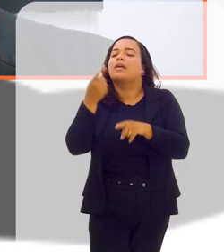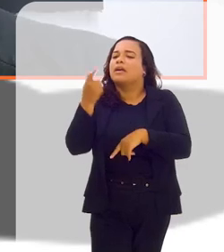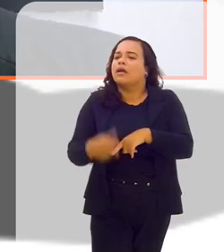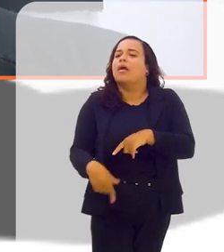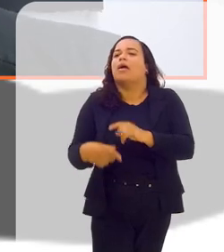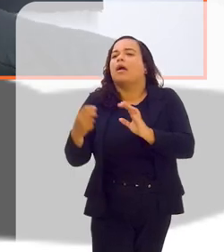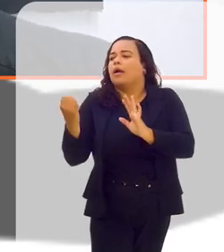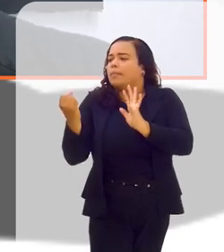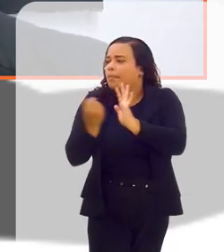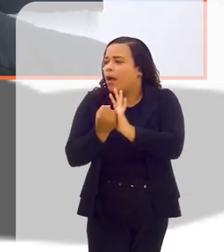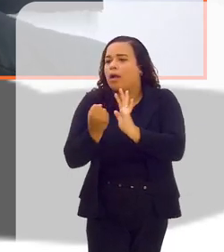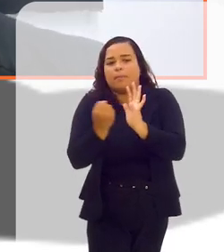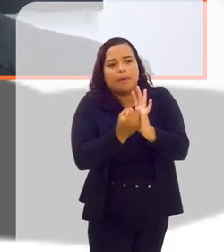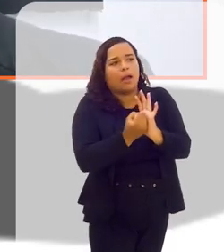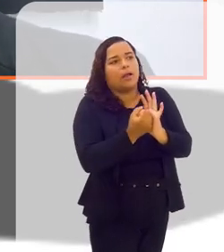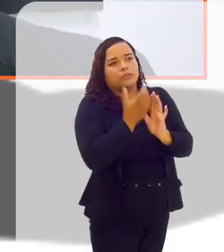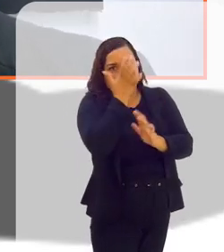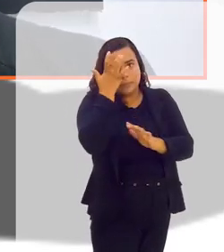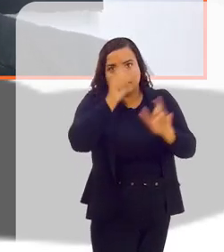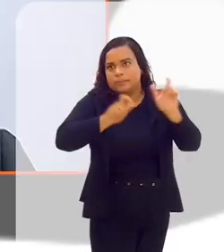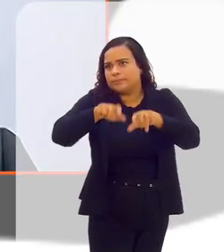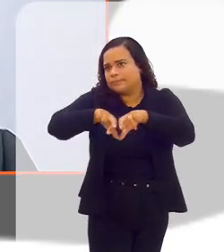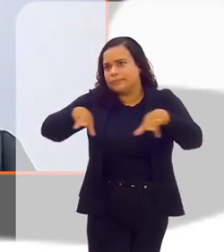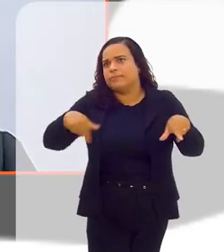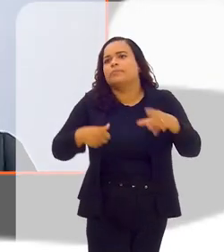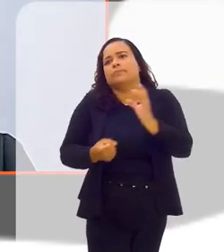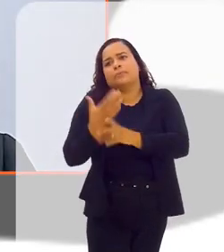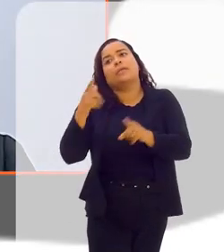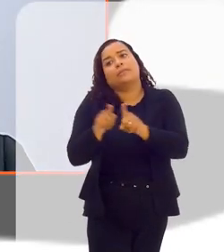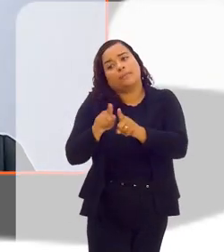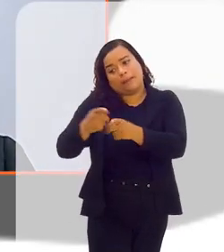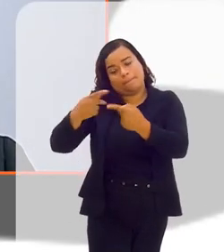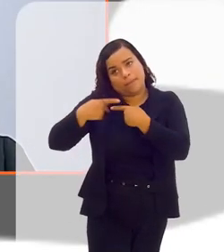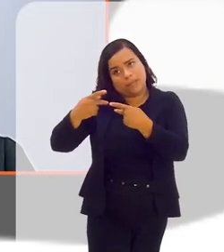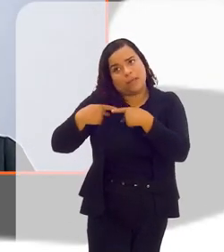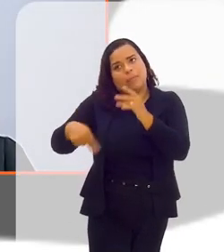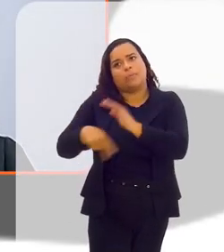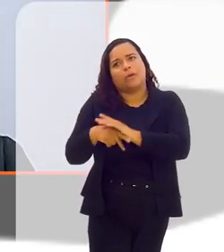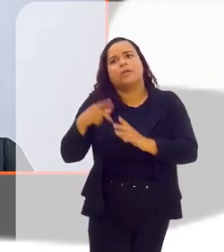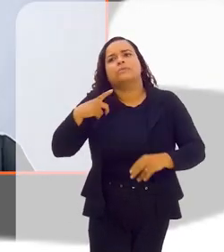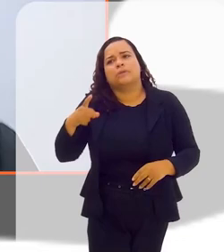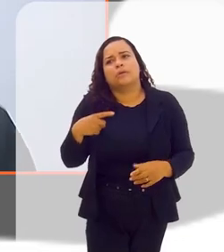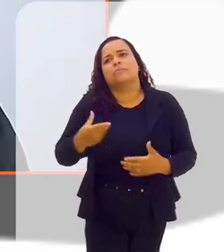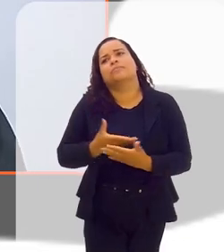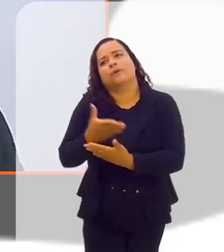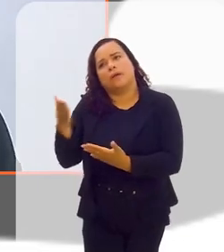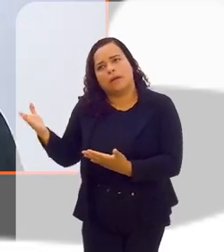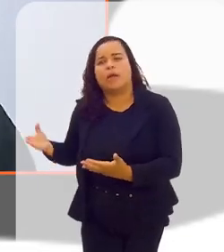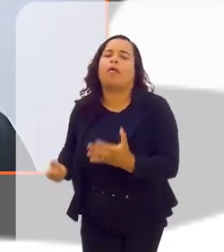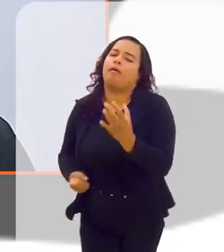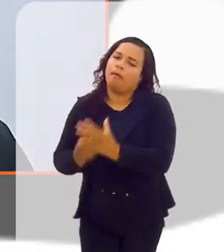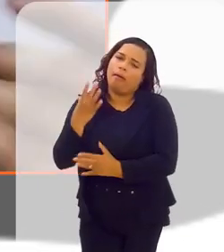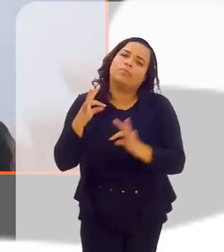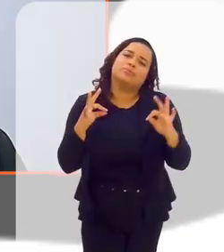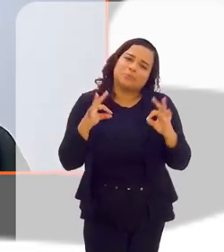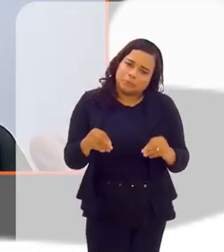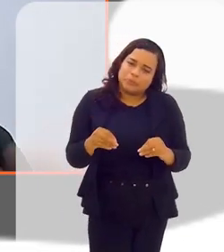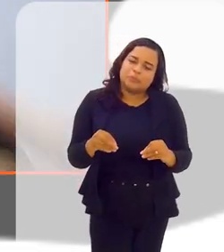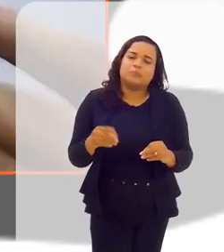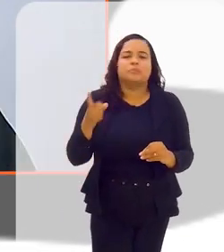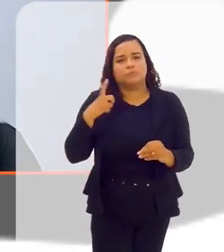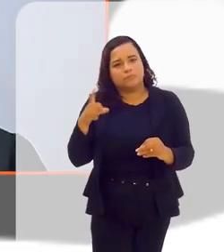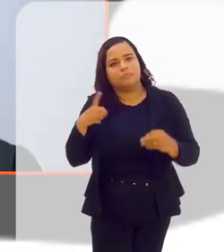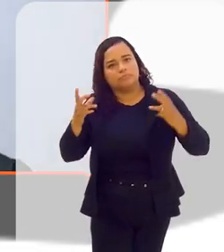produzir as marcas dos terceiros, né, eu também tenho as minhas próprias marcas. foi, inclusive, foram elas que